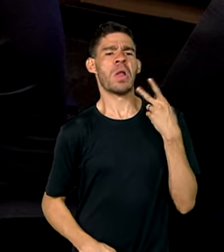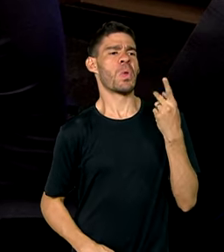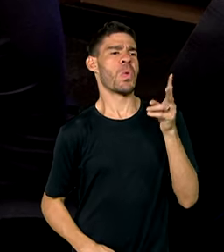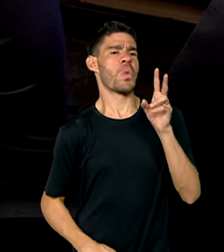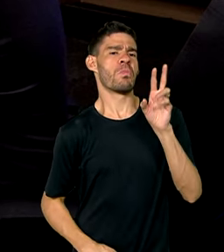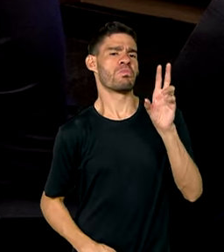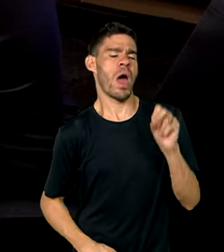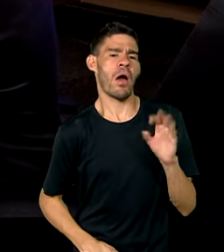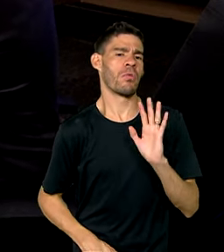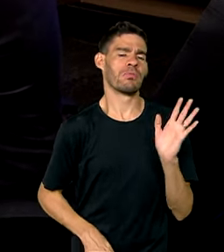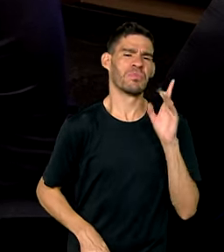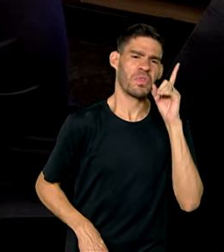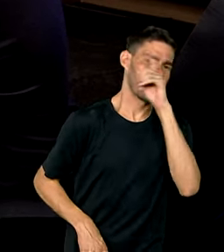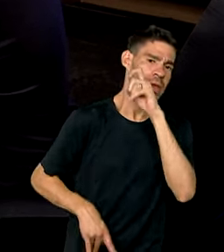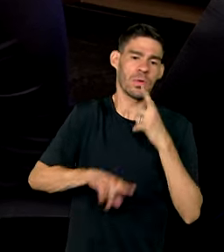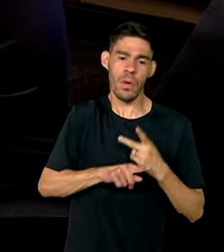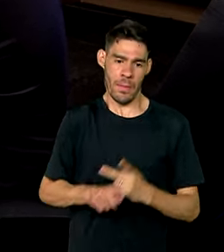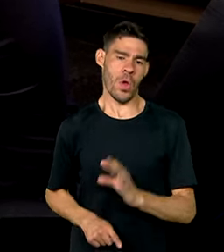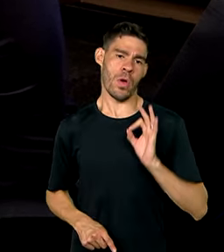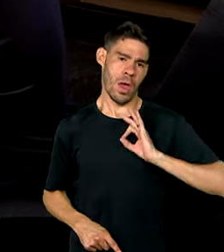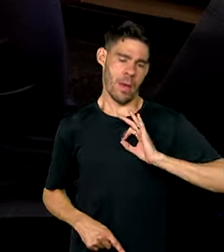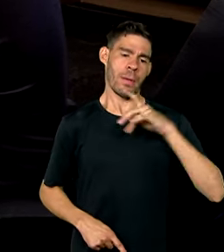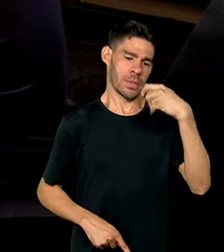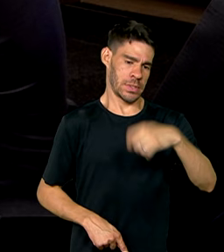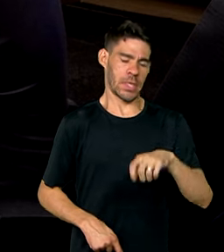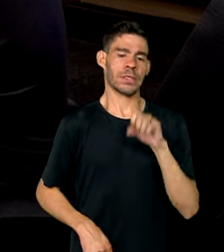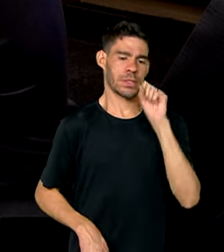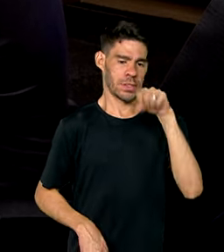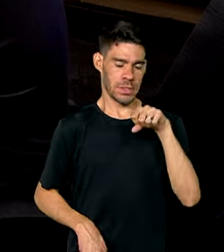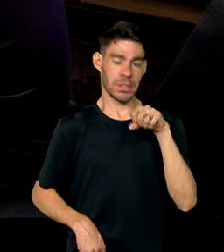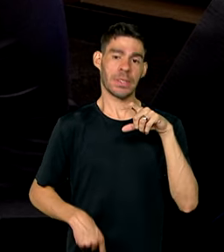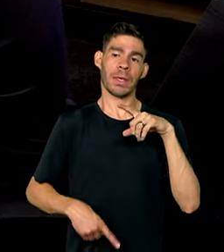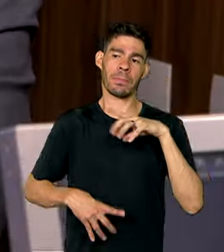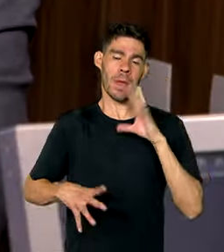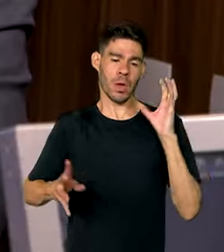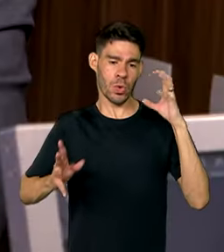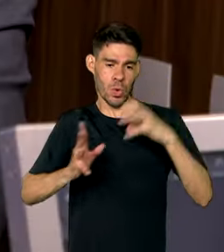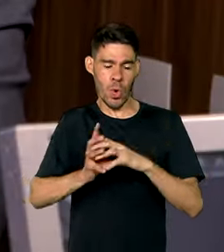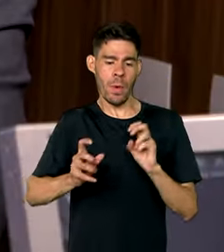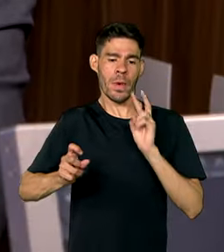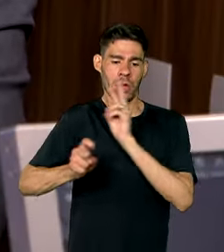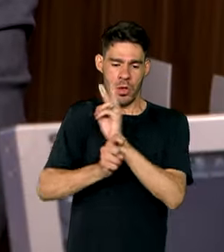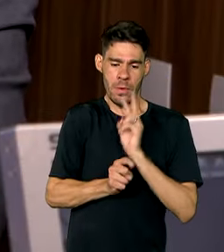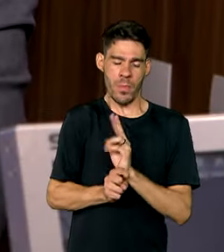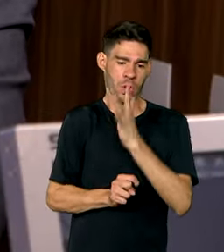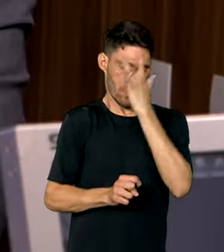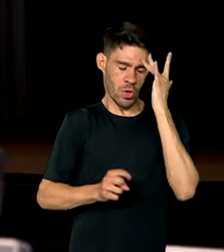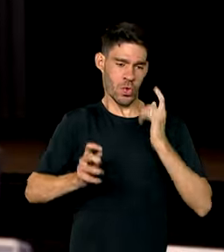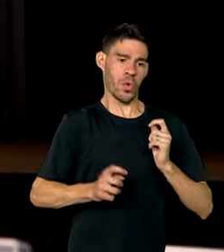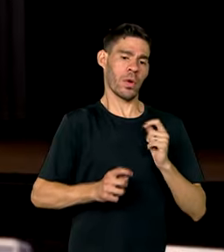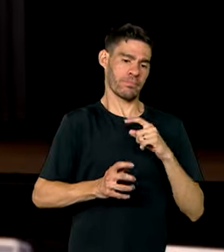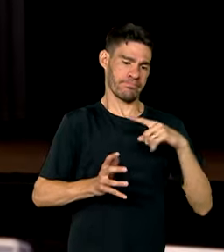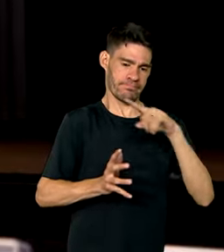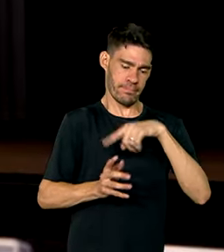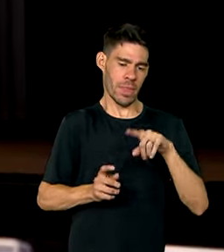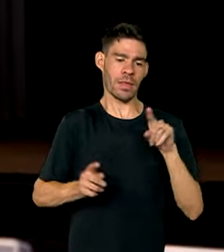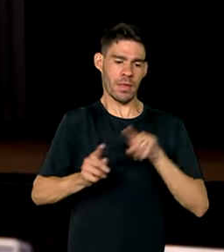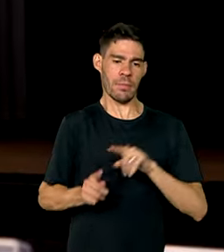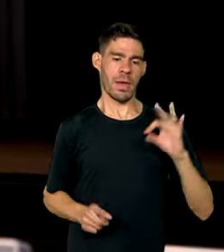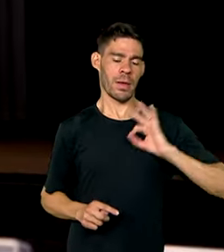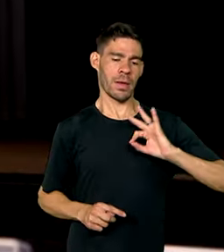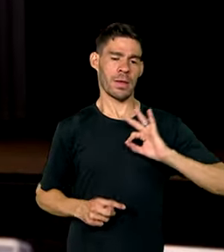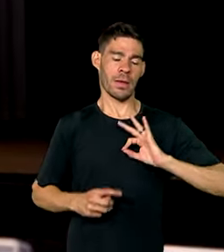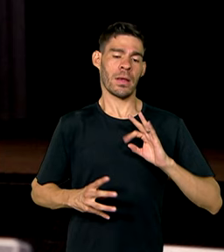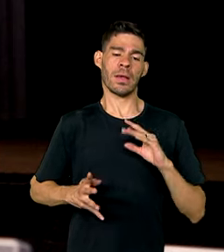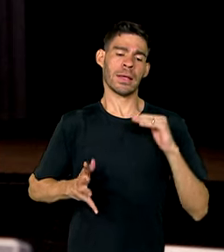começar a ter dificuldade, ela tem que procurar a polícia, né? Ela tem que procurar os órgãos de defesa do consumidor e a polícia. Bom, e como é que a